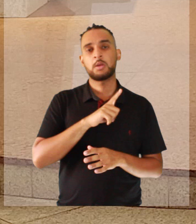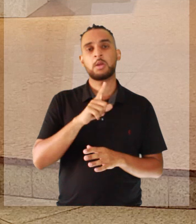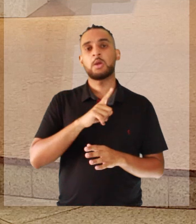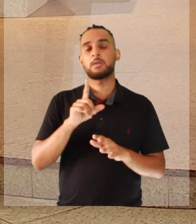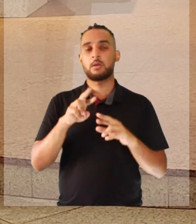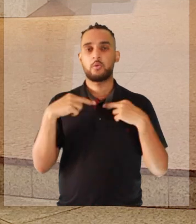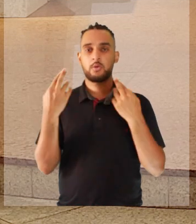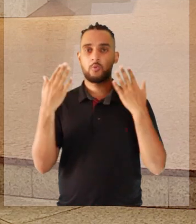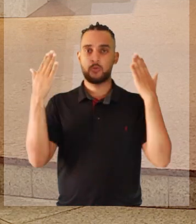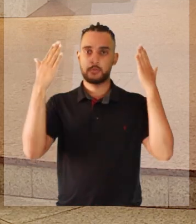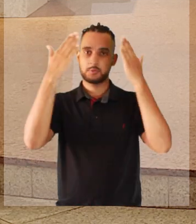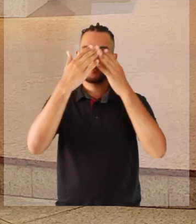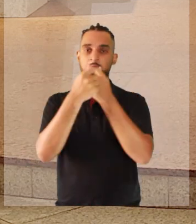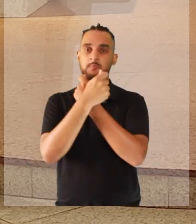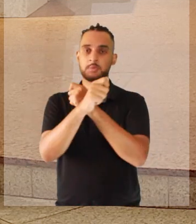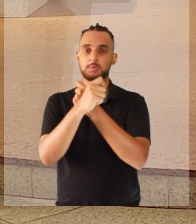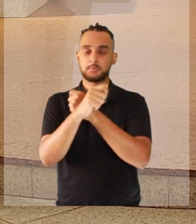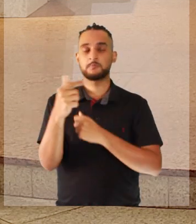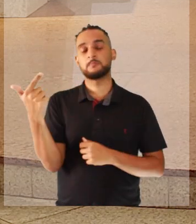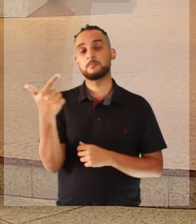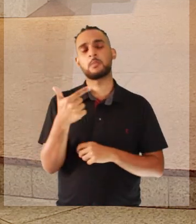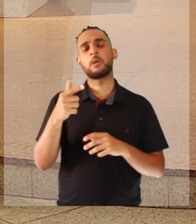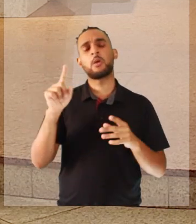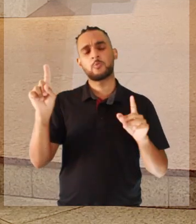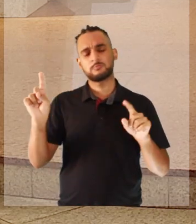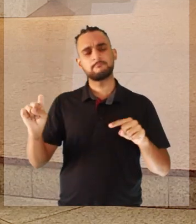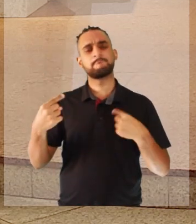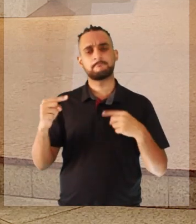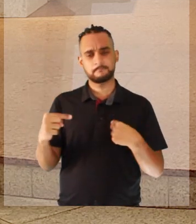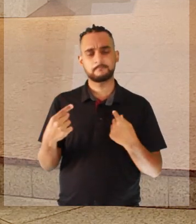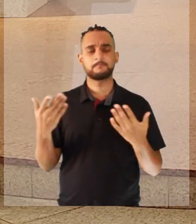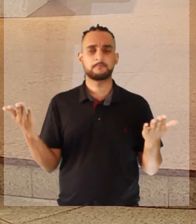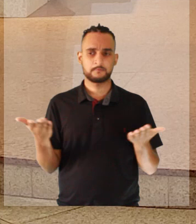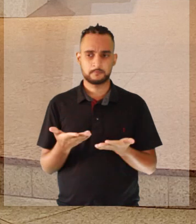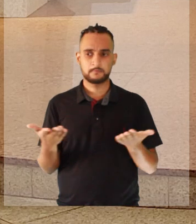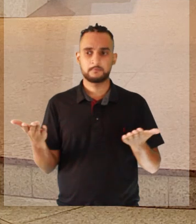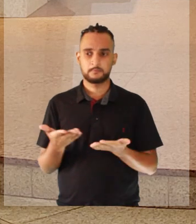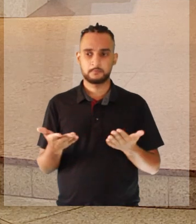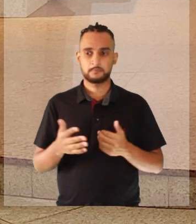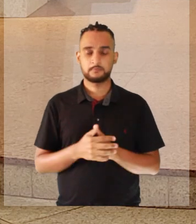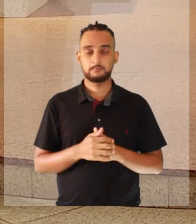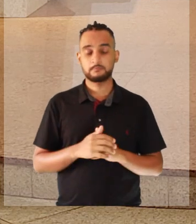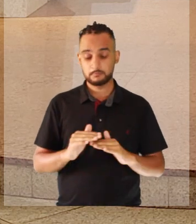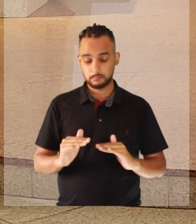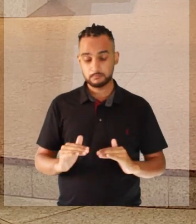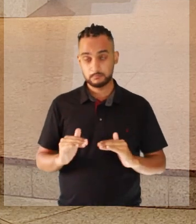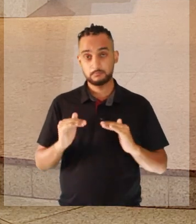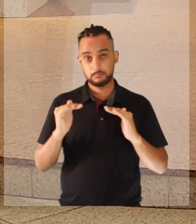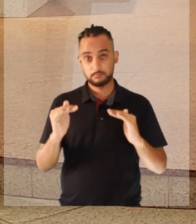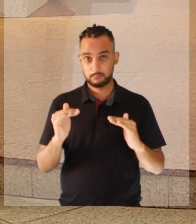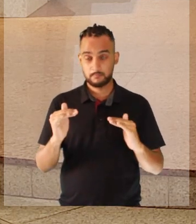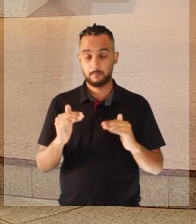exigida no Concílio Vaticano II, torna-se para nós um desafio nos dias de hoje.